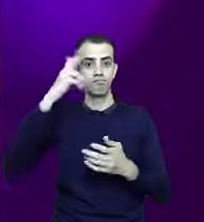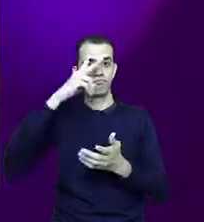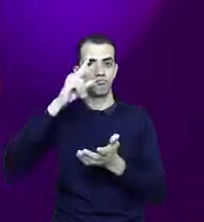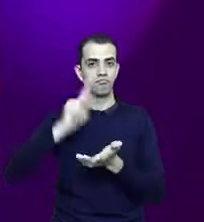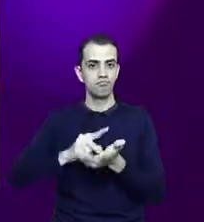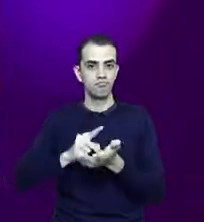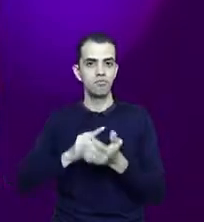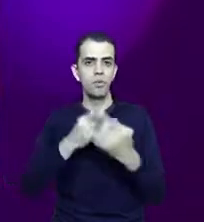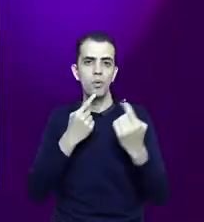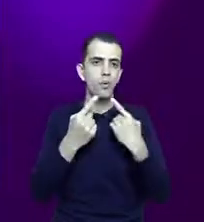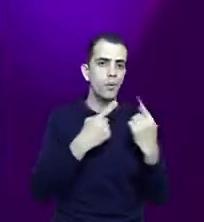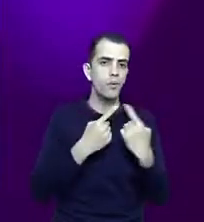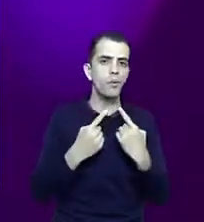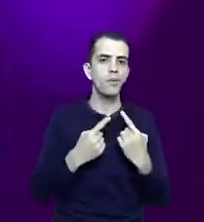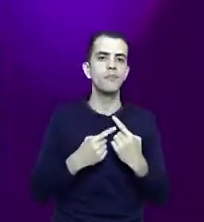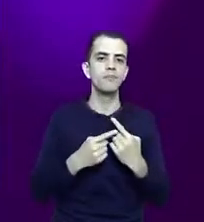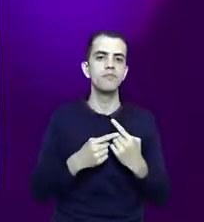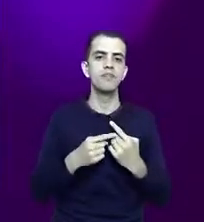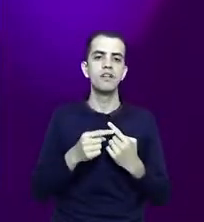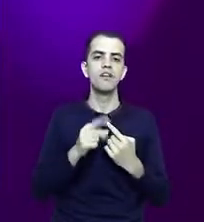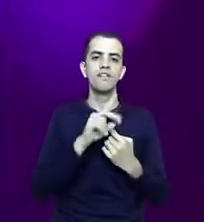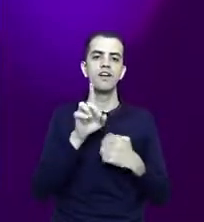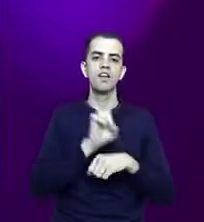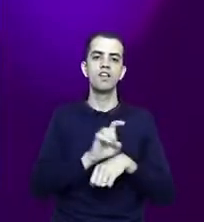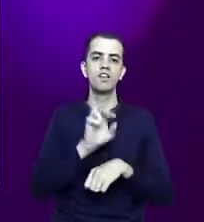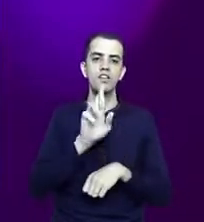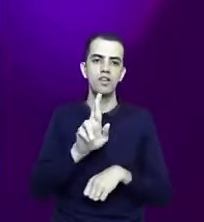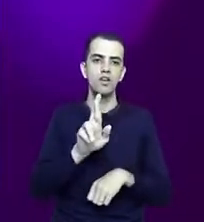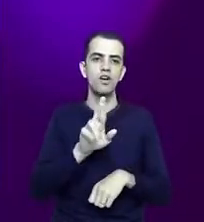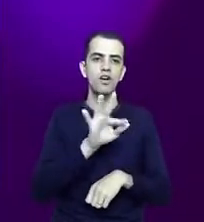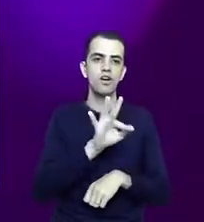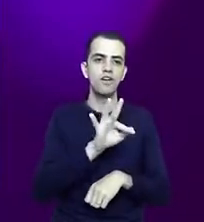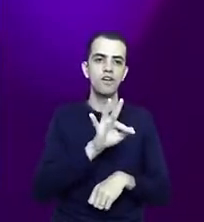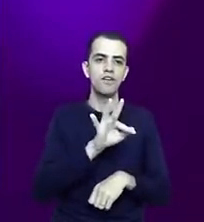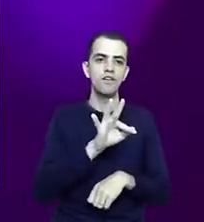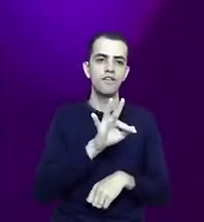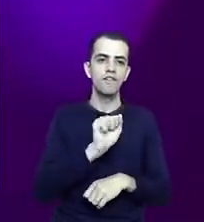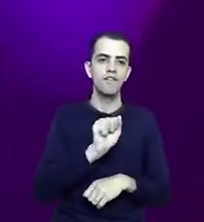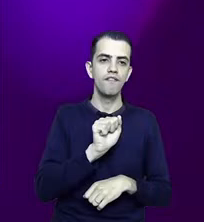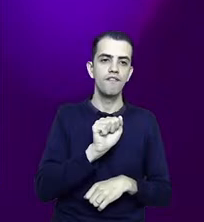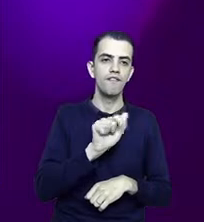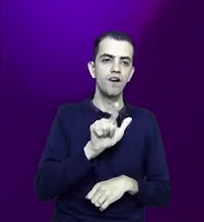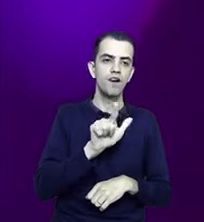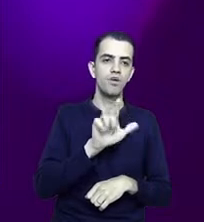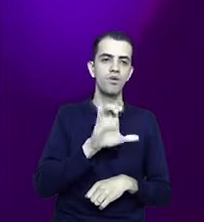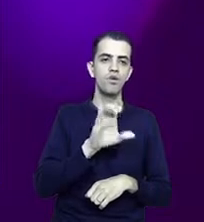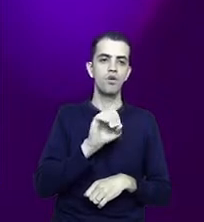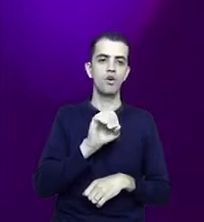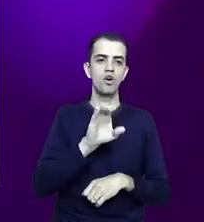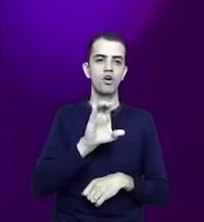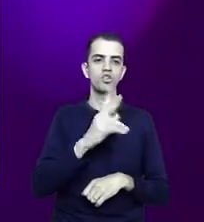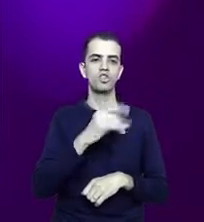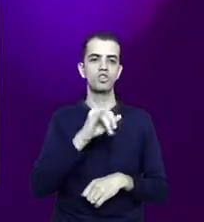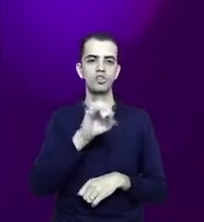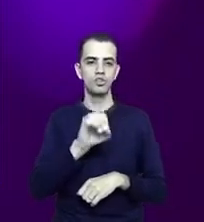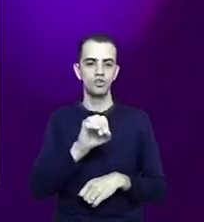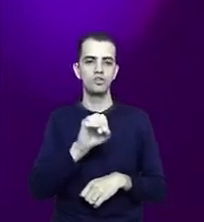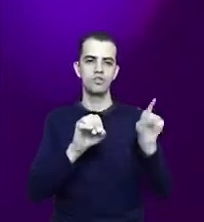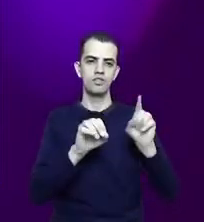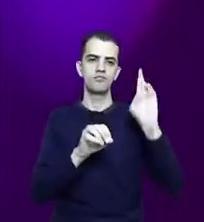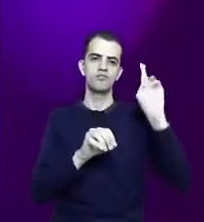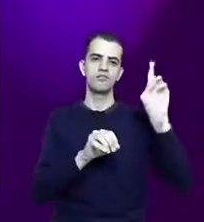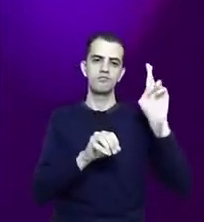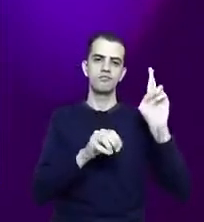acho que o Dr. Falcóquio que vai moderar. Então, o Dr. Diego Falcóquio. O Dr. Diego Falcóquio é do